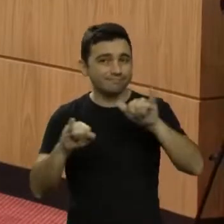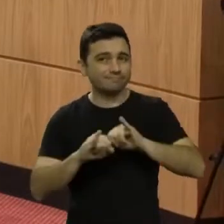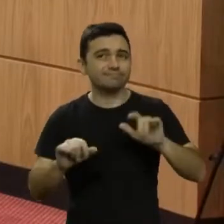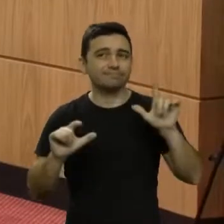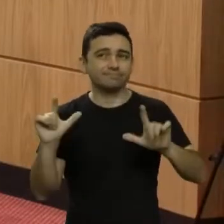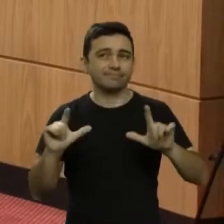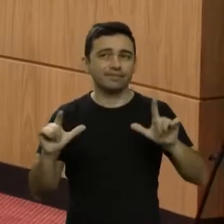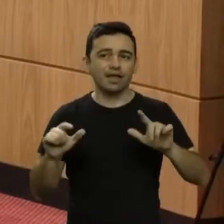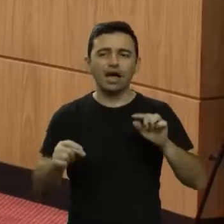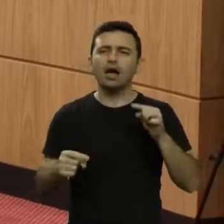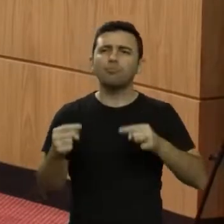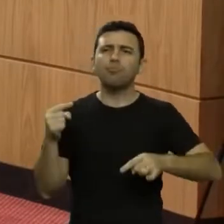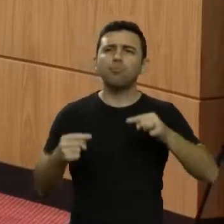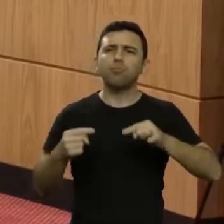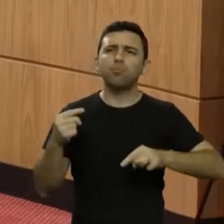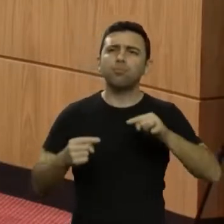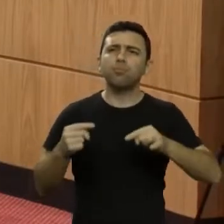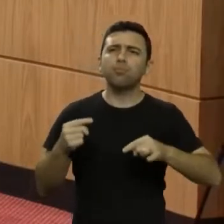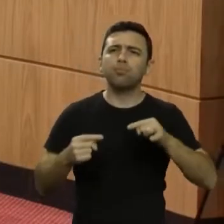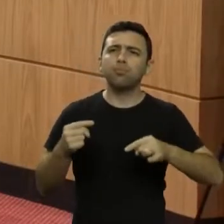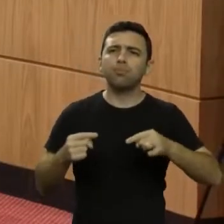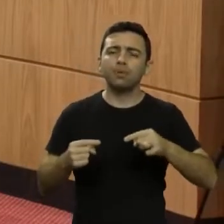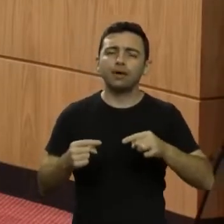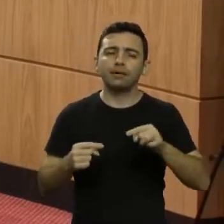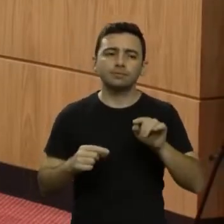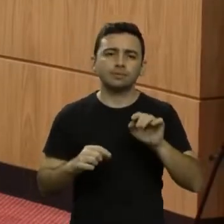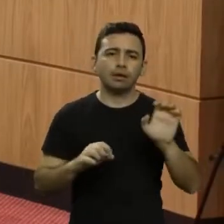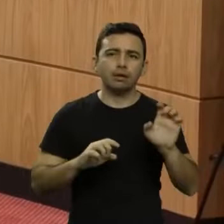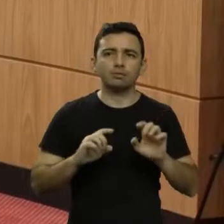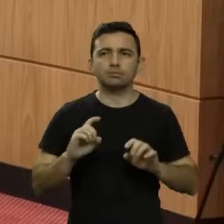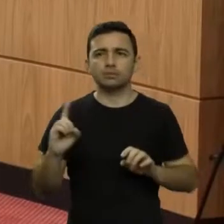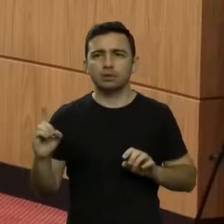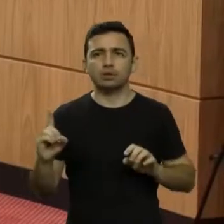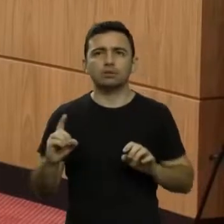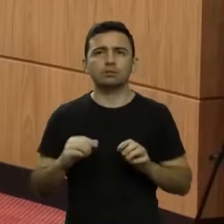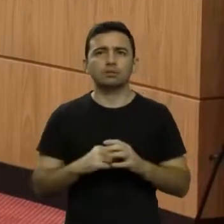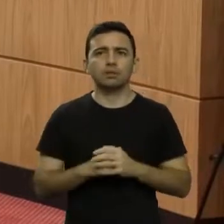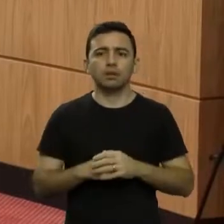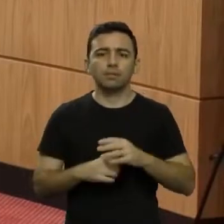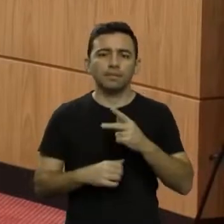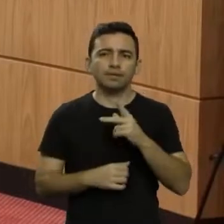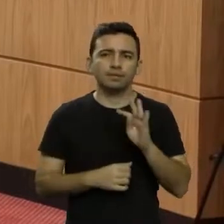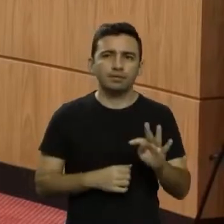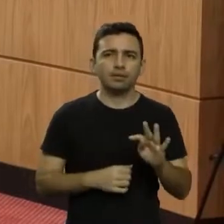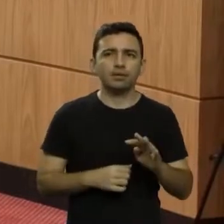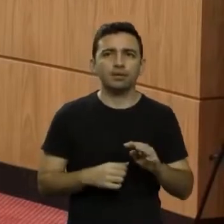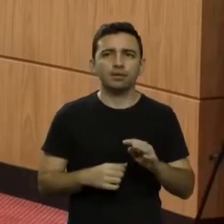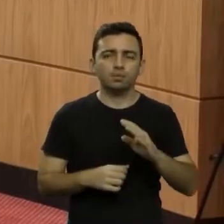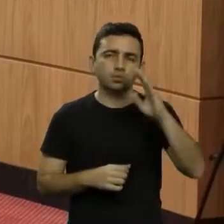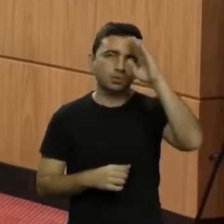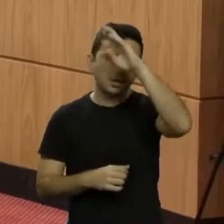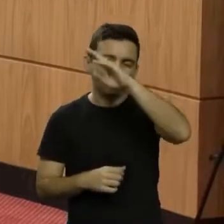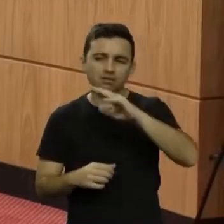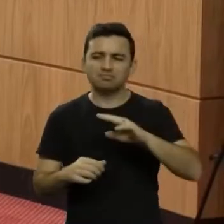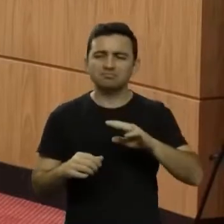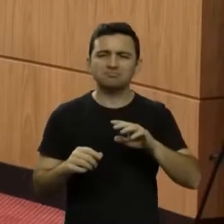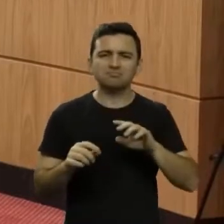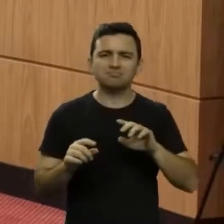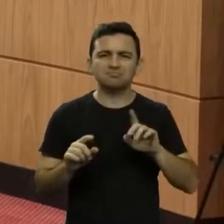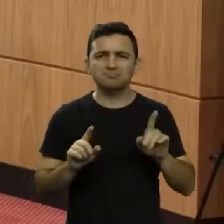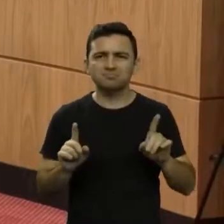entre a esquerda e a direita, o PT e os bolsonaristas. Eu